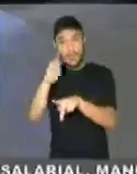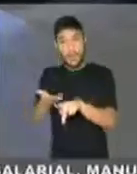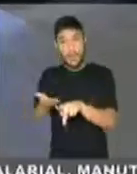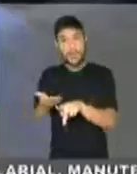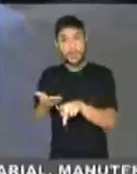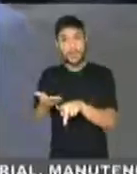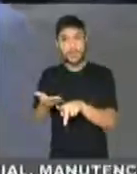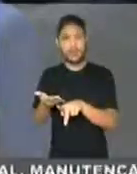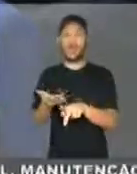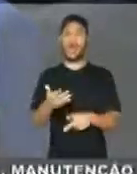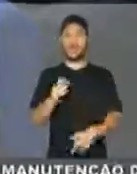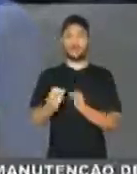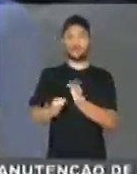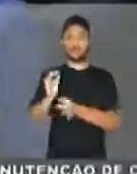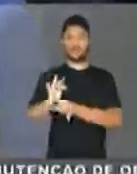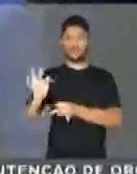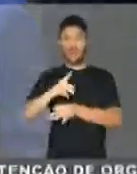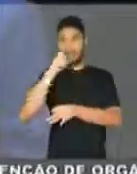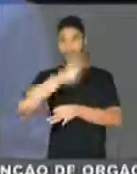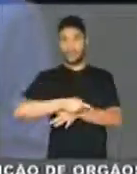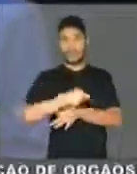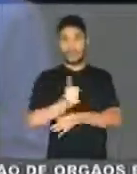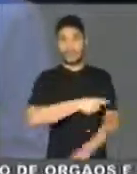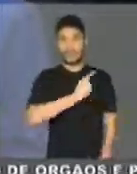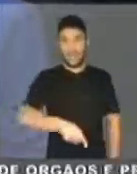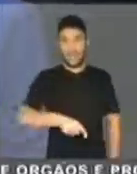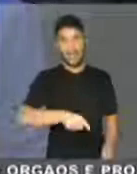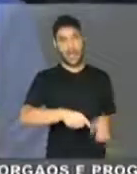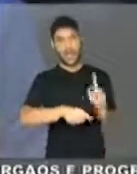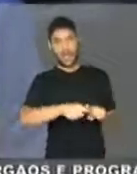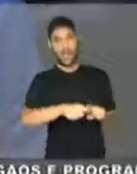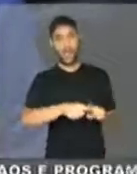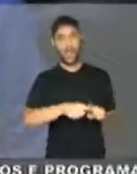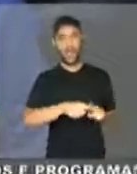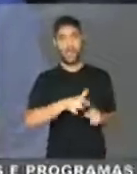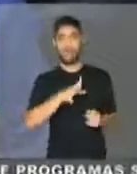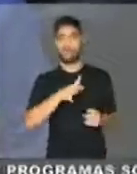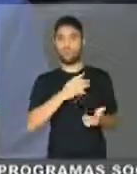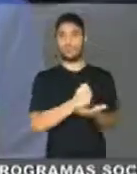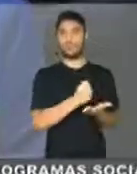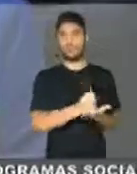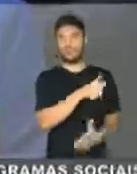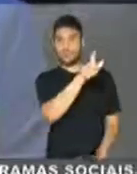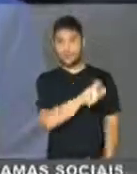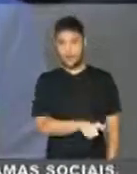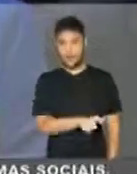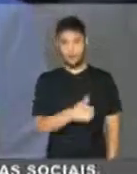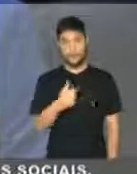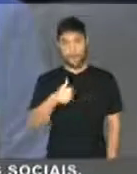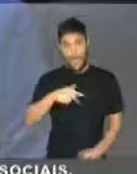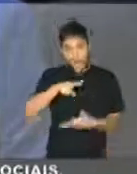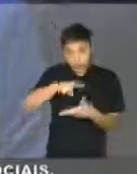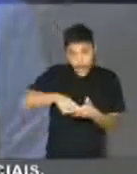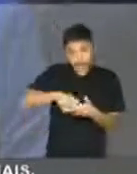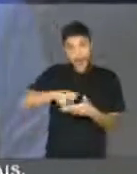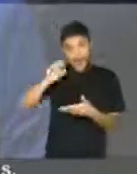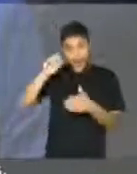Foi revogada pela Justiça Federal e eu faço questão de ler um trecho da decisão